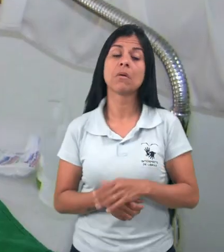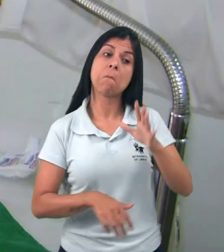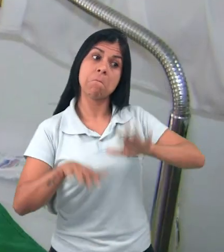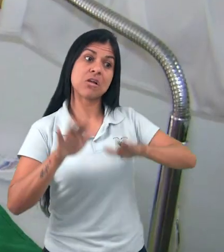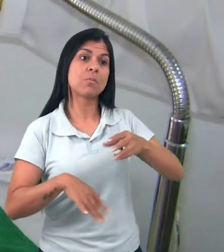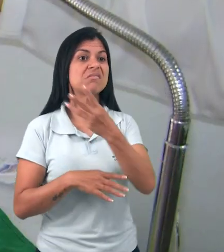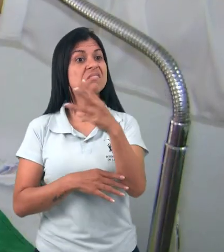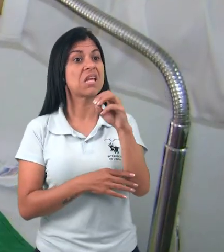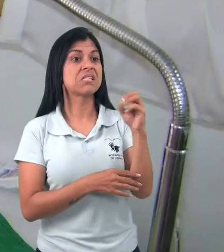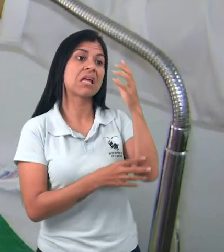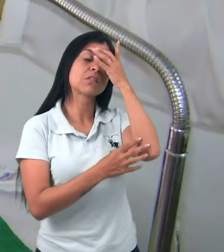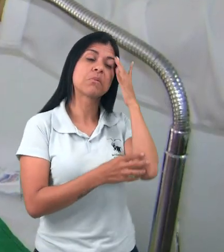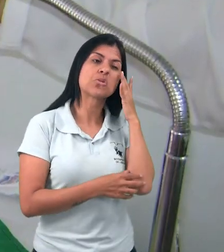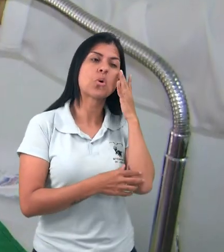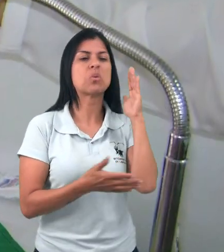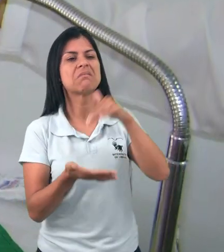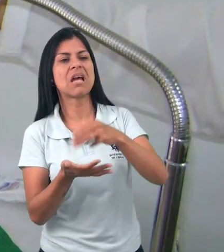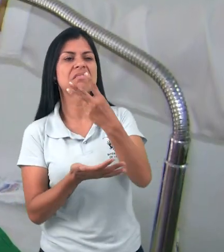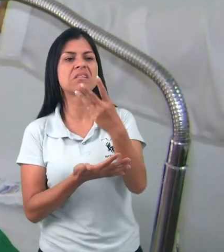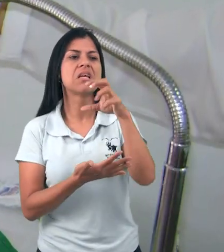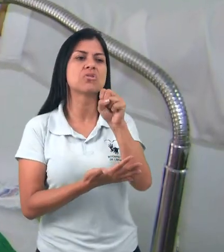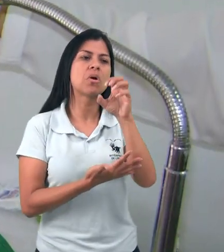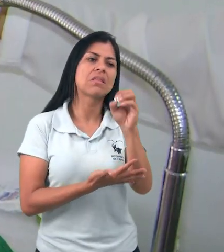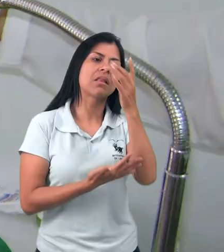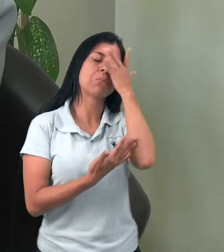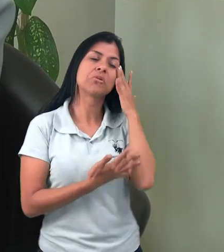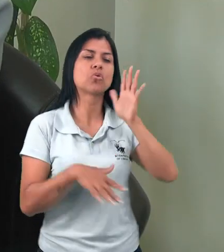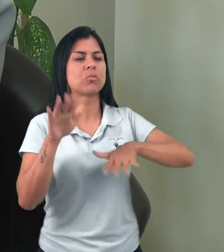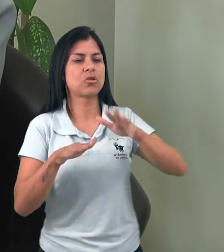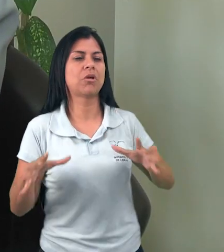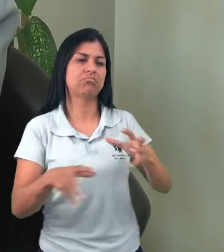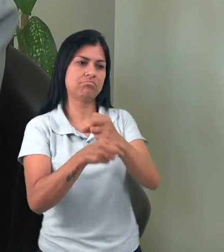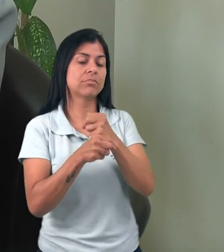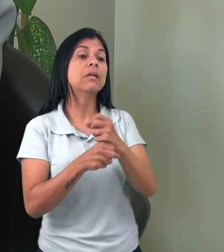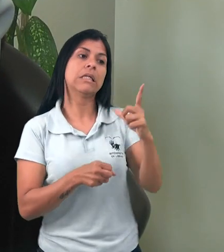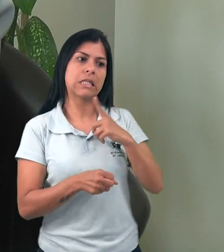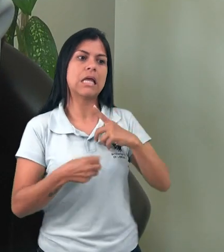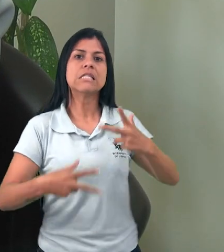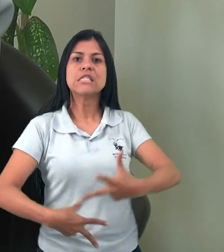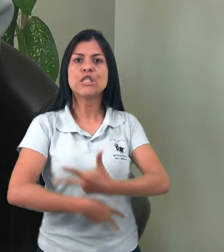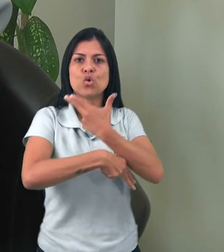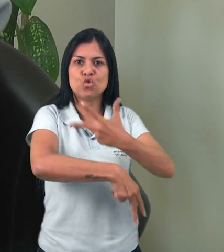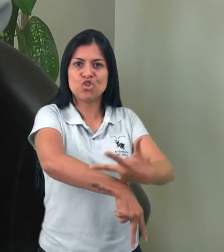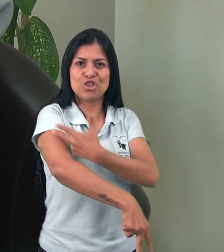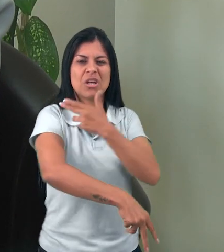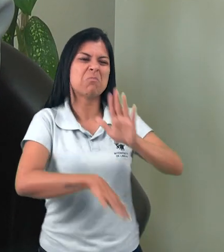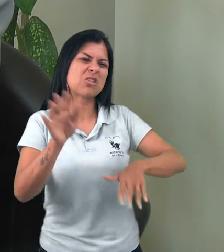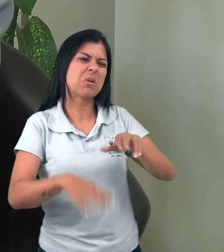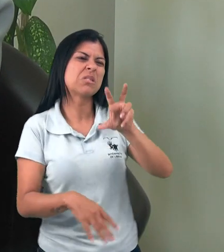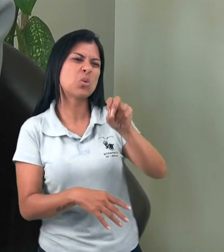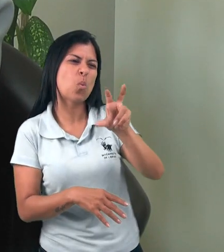até 380 pessoas. São realizadas cirurgias entre 50 e 90